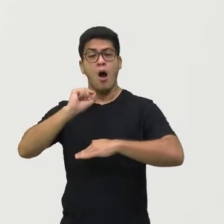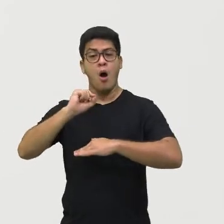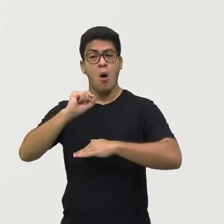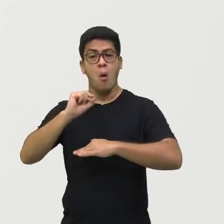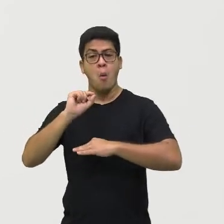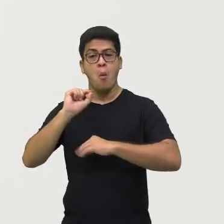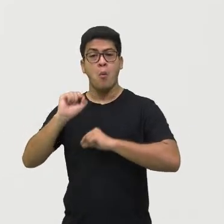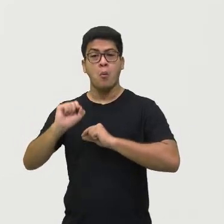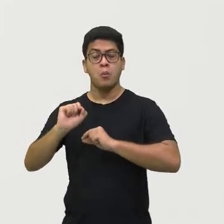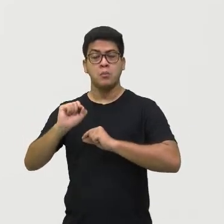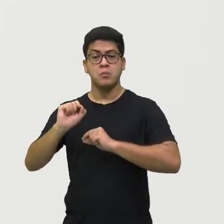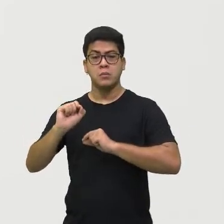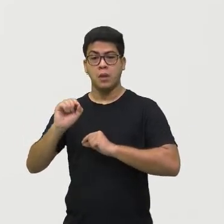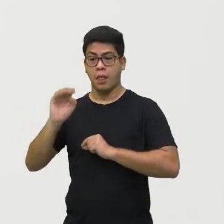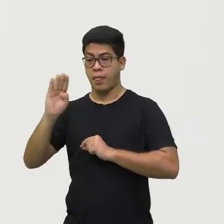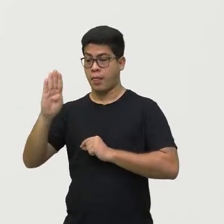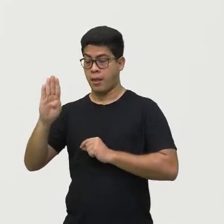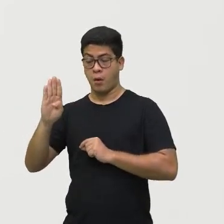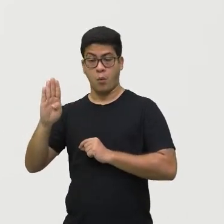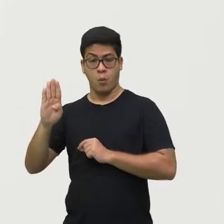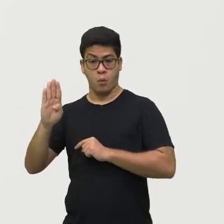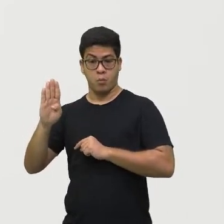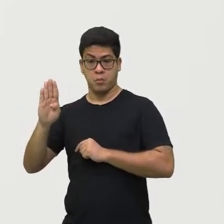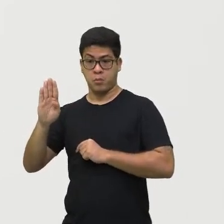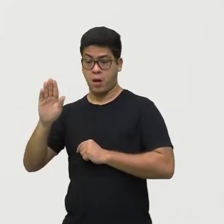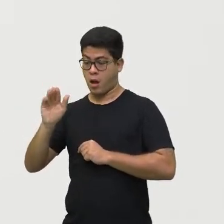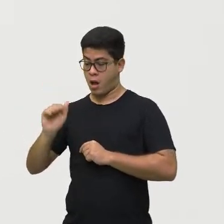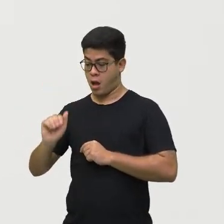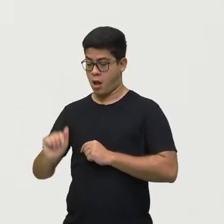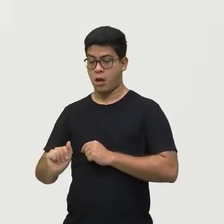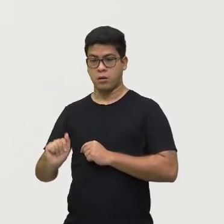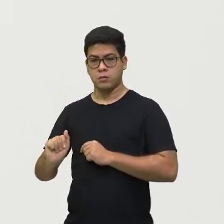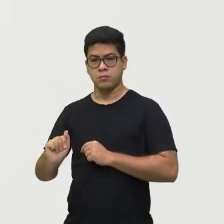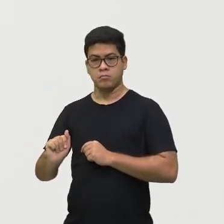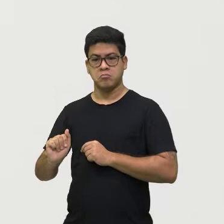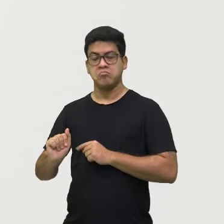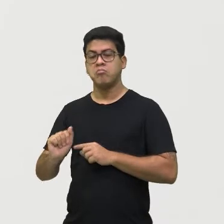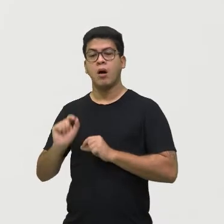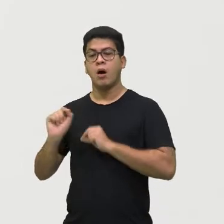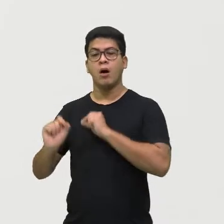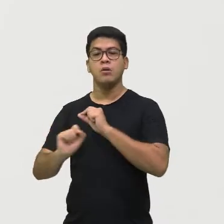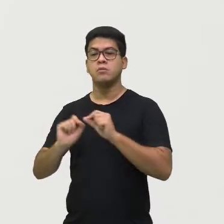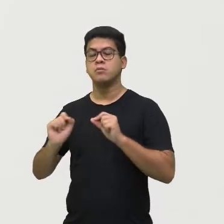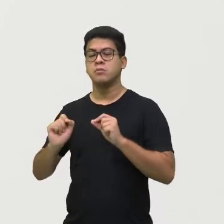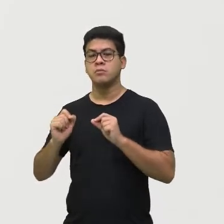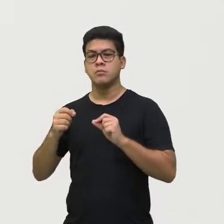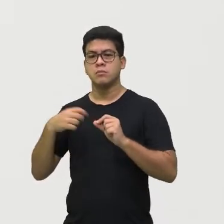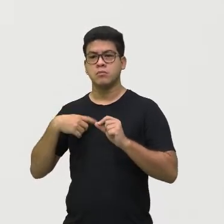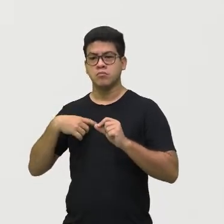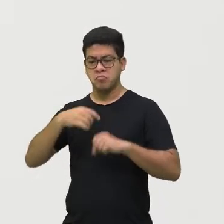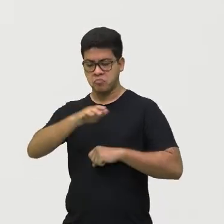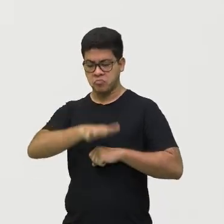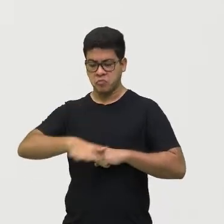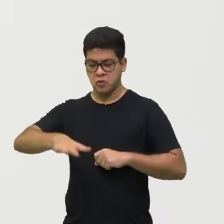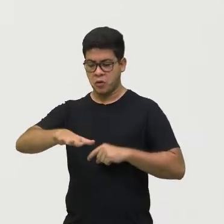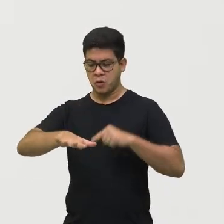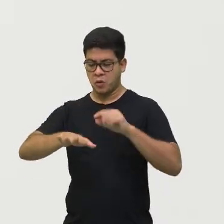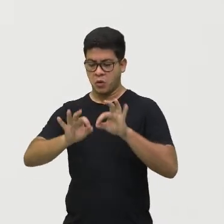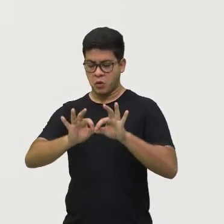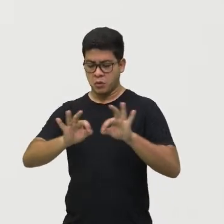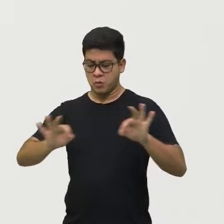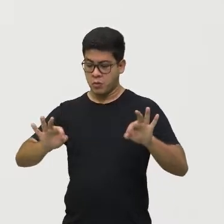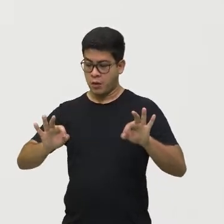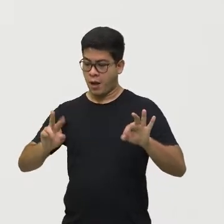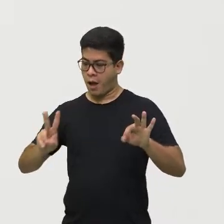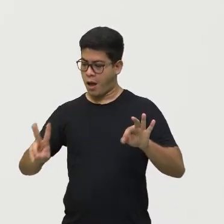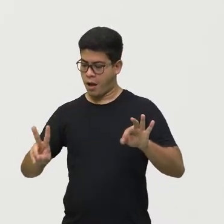superfícies equipotenciais. Veja, quando A e B estão na mesma superfície equipotencial, então VA é